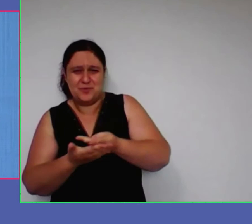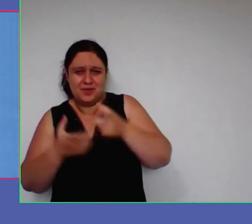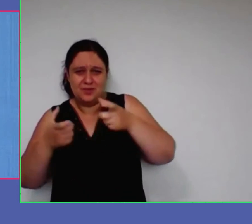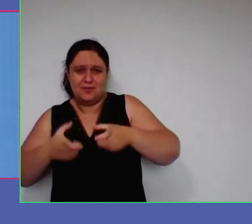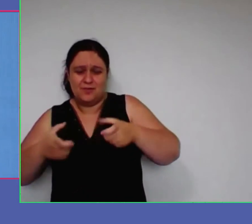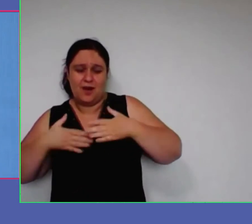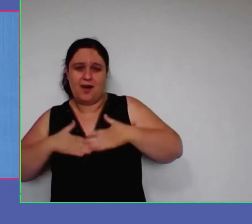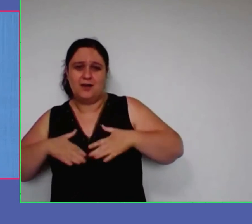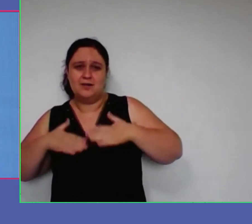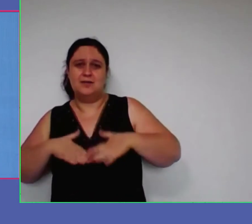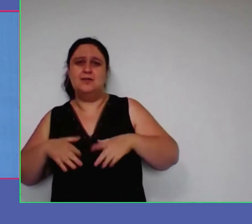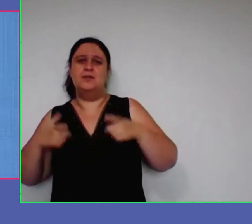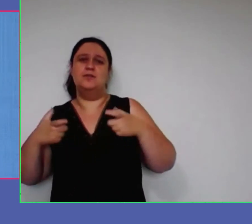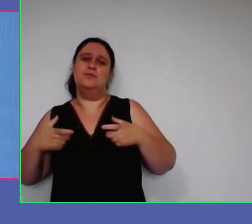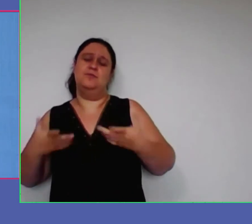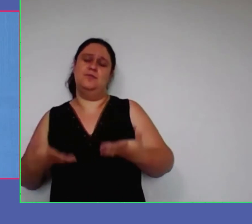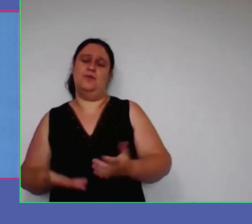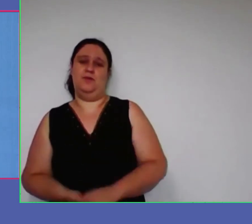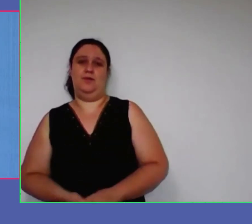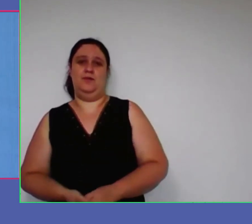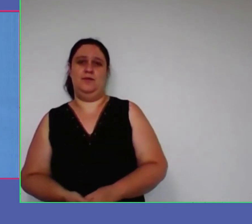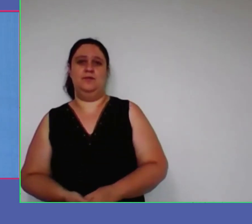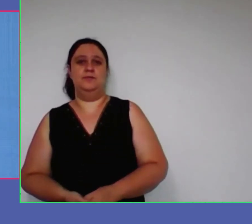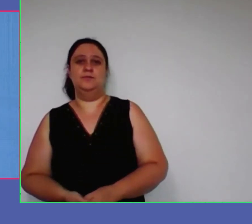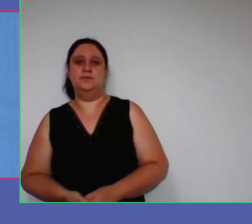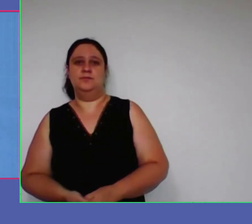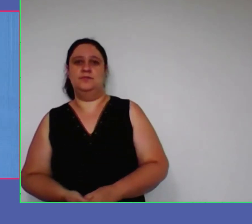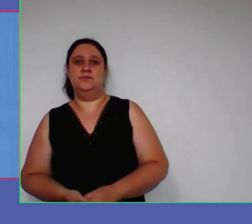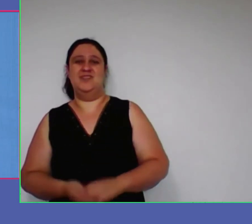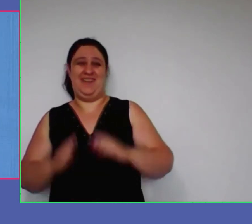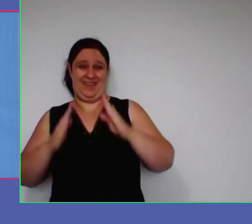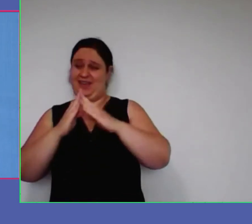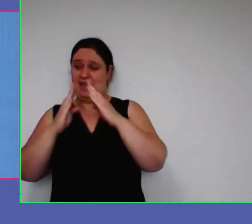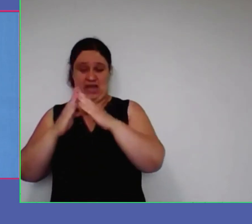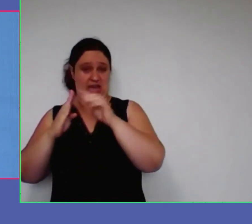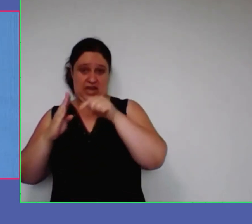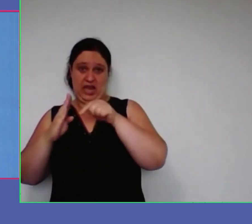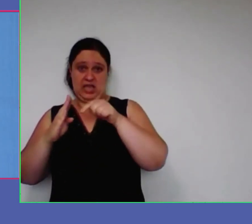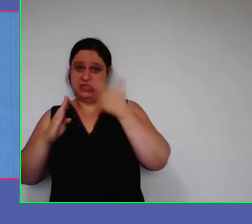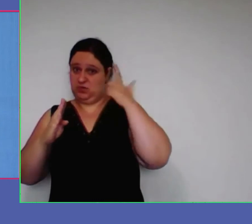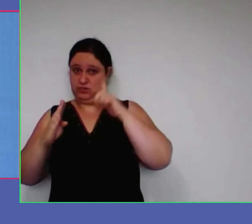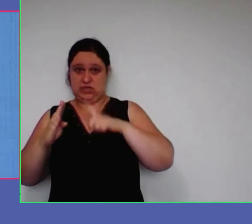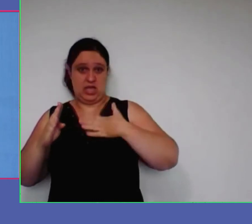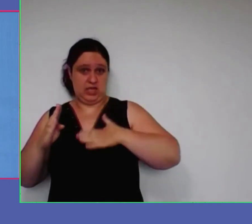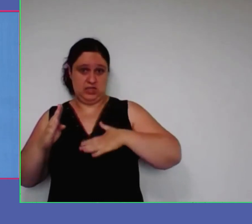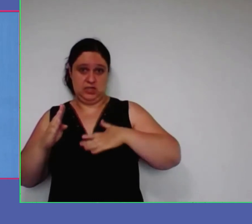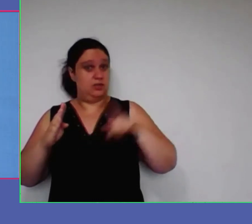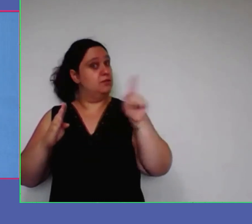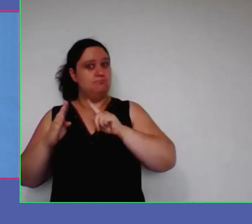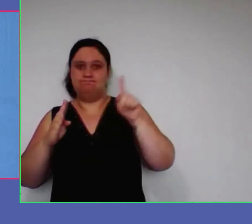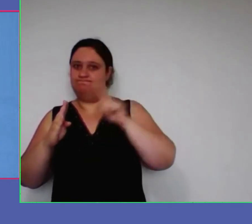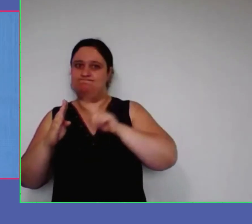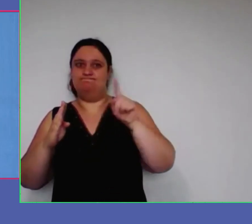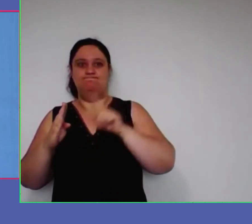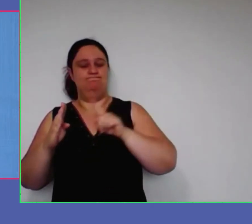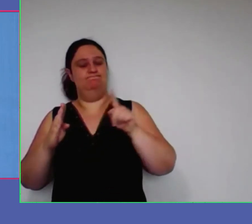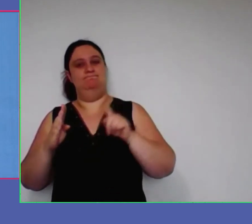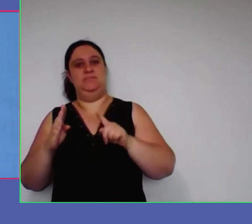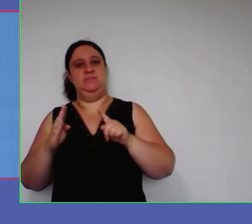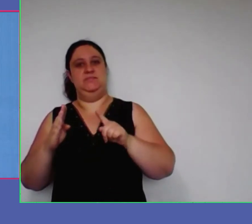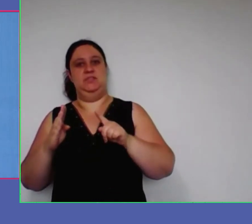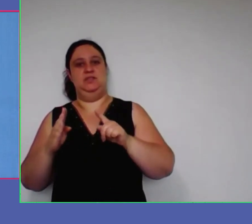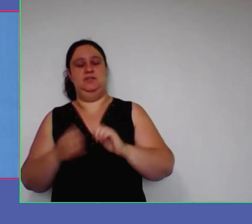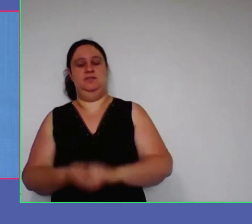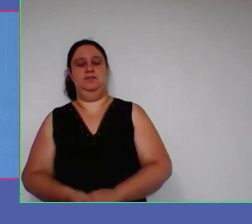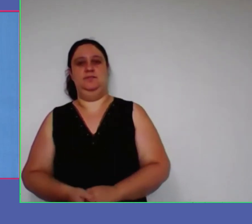de descanso, irmãos, não é em nenhuma casa. Eu não vou, é que essa mensagem aí não